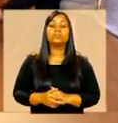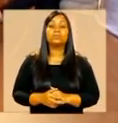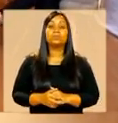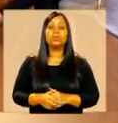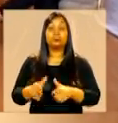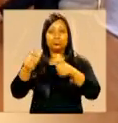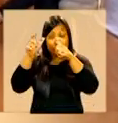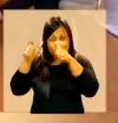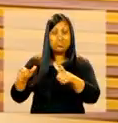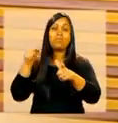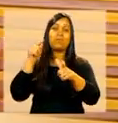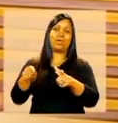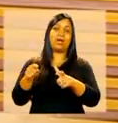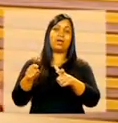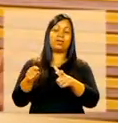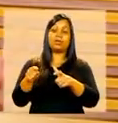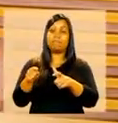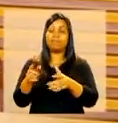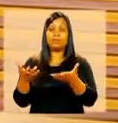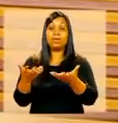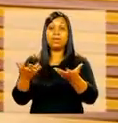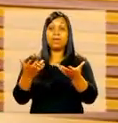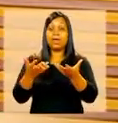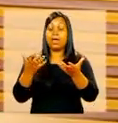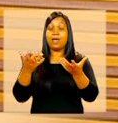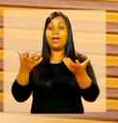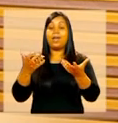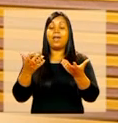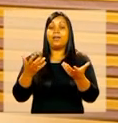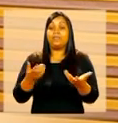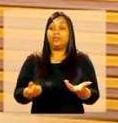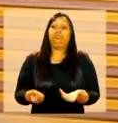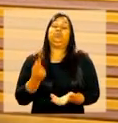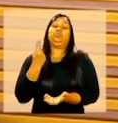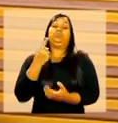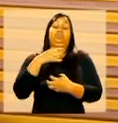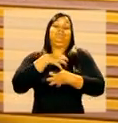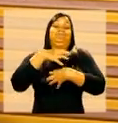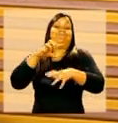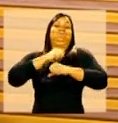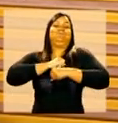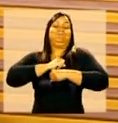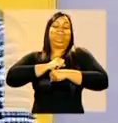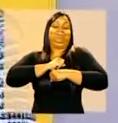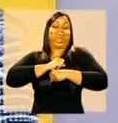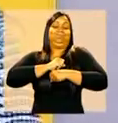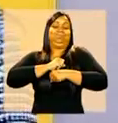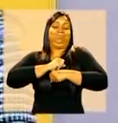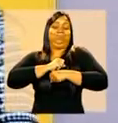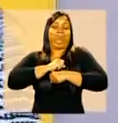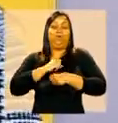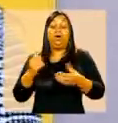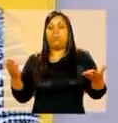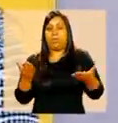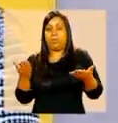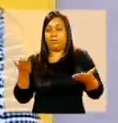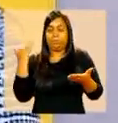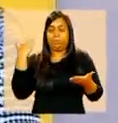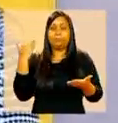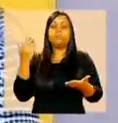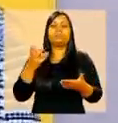algum destino que você foi assim, meio, vamos ver lá como é que é, e se surpreendeu? Ficou surpresa, falou, meu Deus. Agora mesmo,